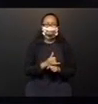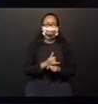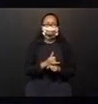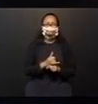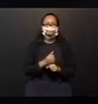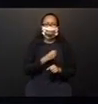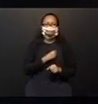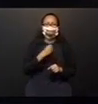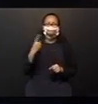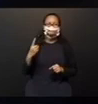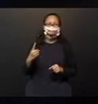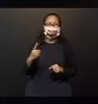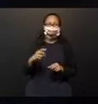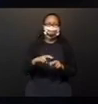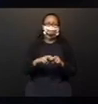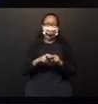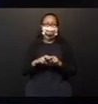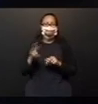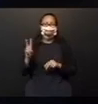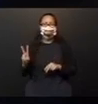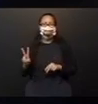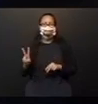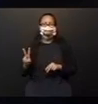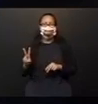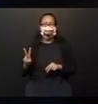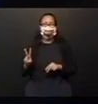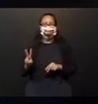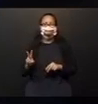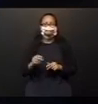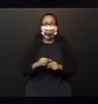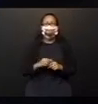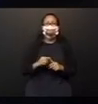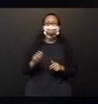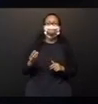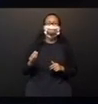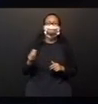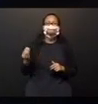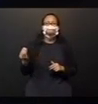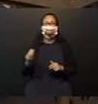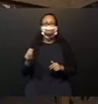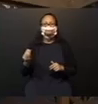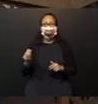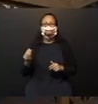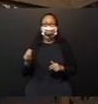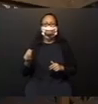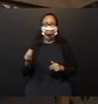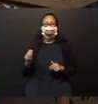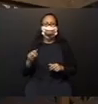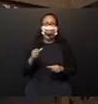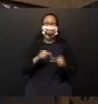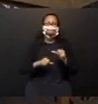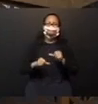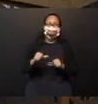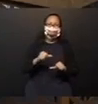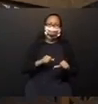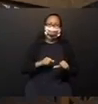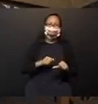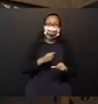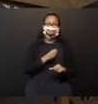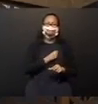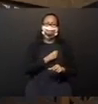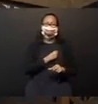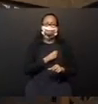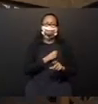2. Atenção ao plural das palavras. Então, lá você vai reescrever a lista toda, substituindo o número 1 pelo